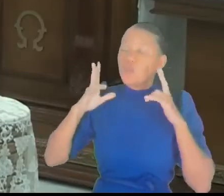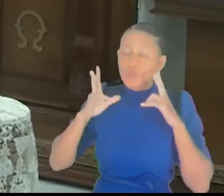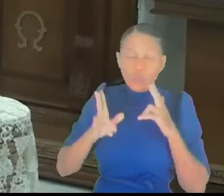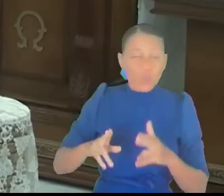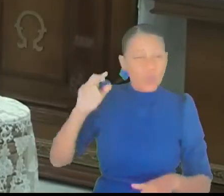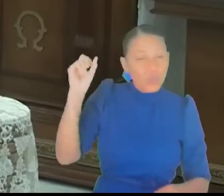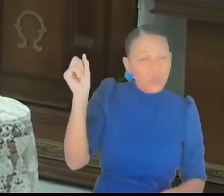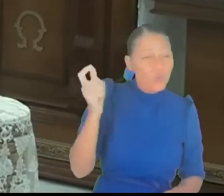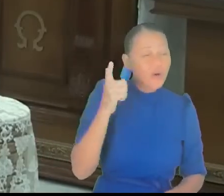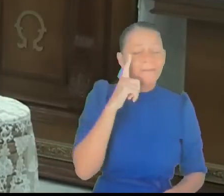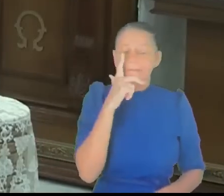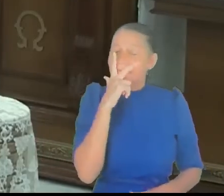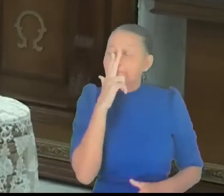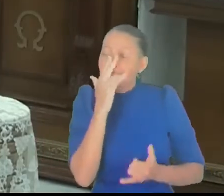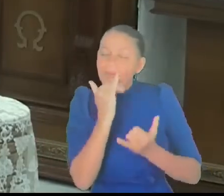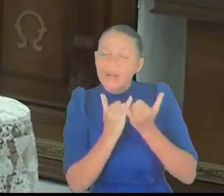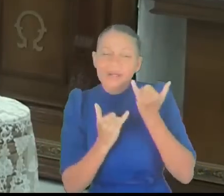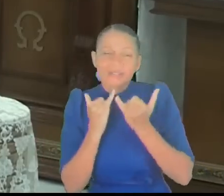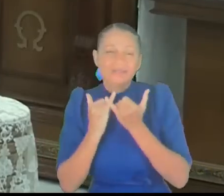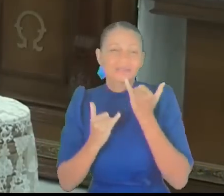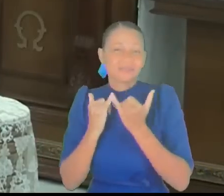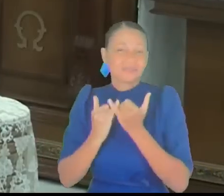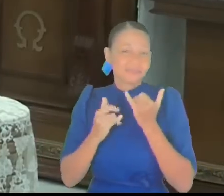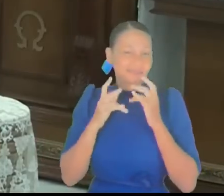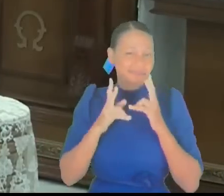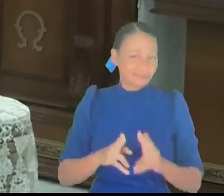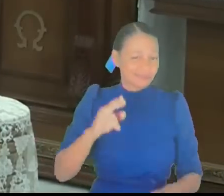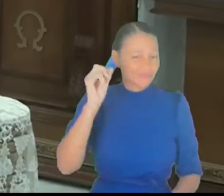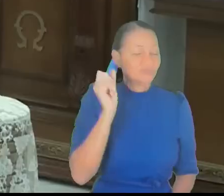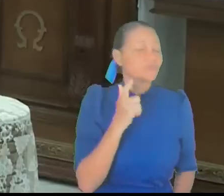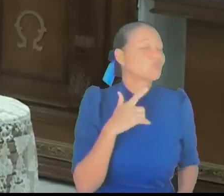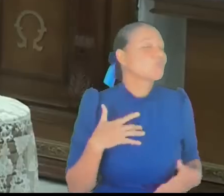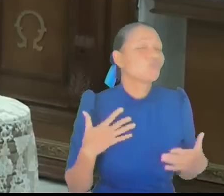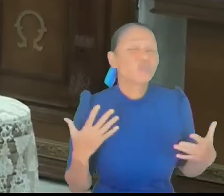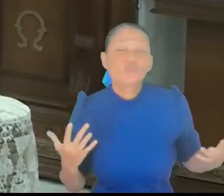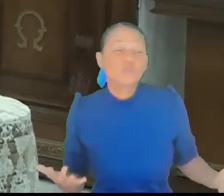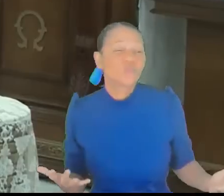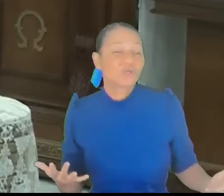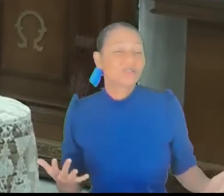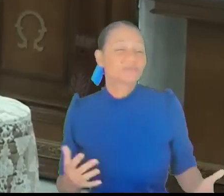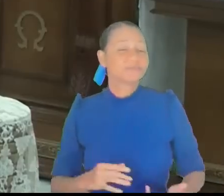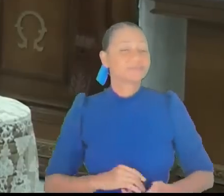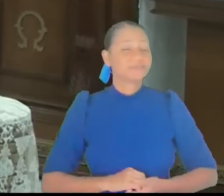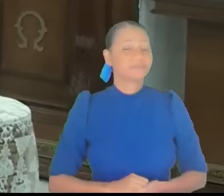ficar parecida com o sol. Quando?